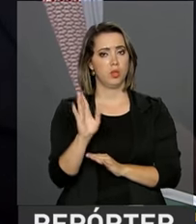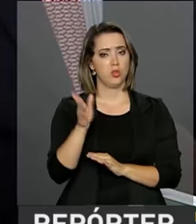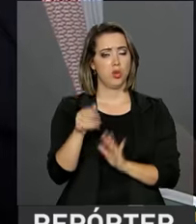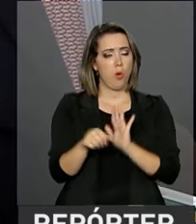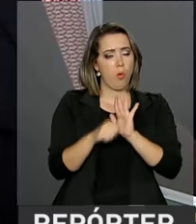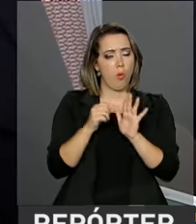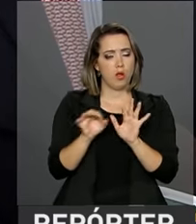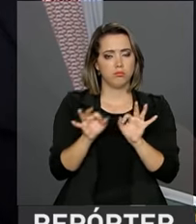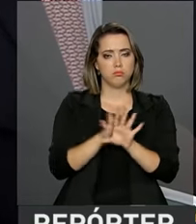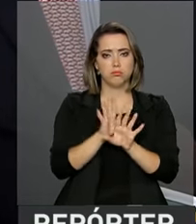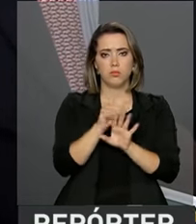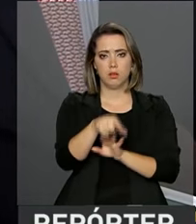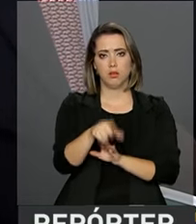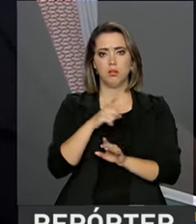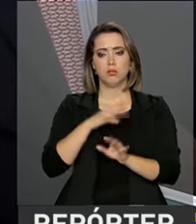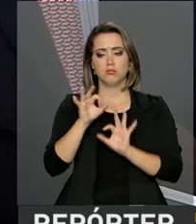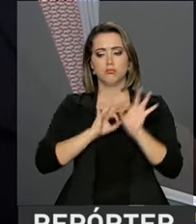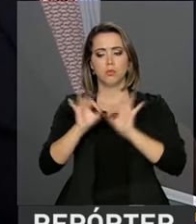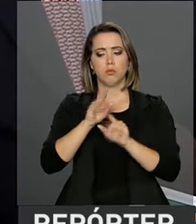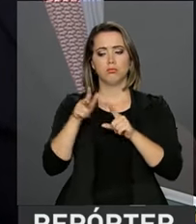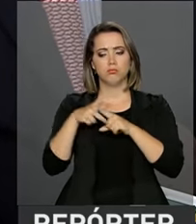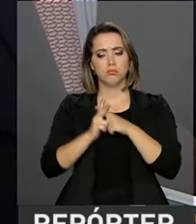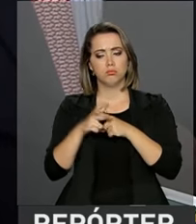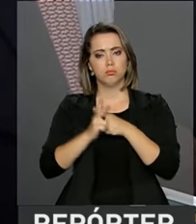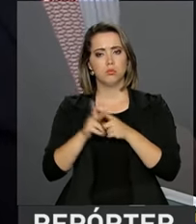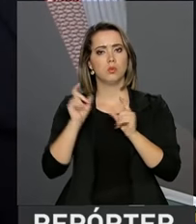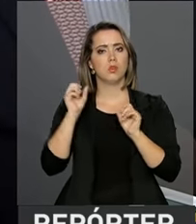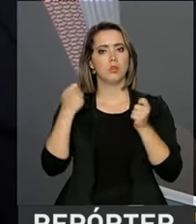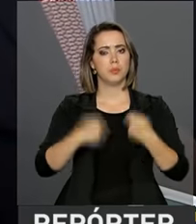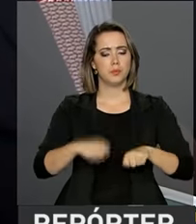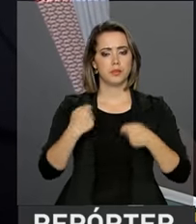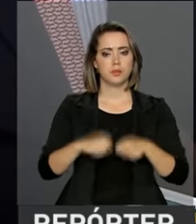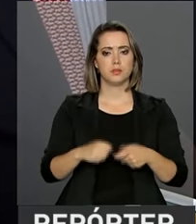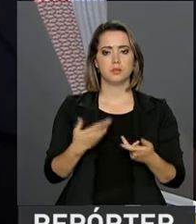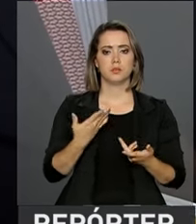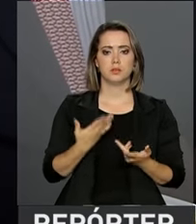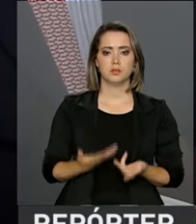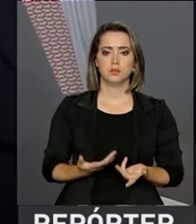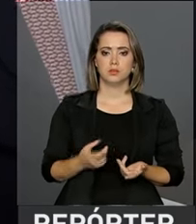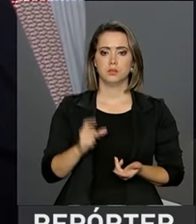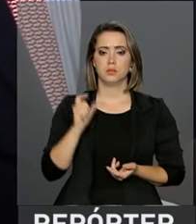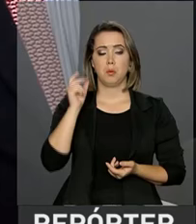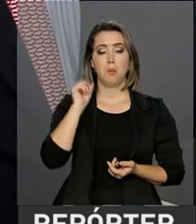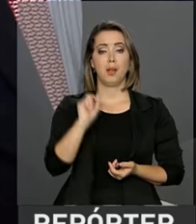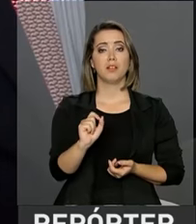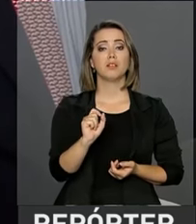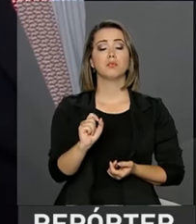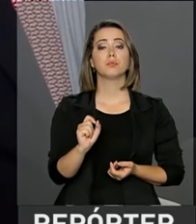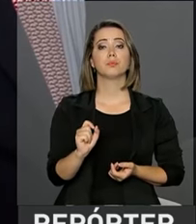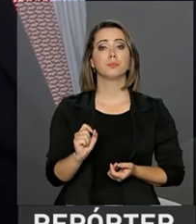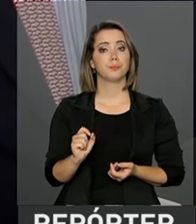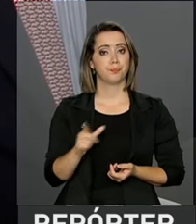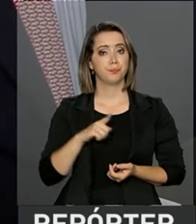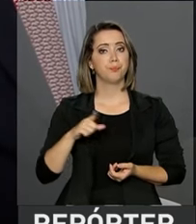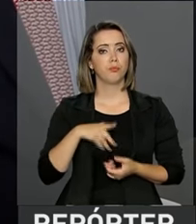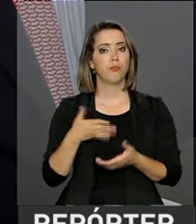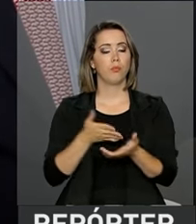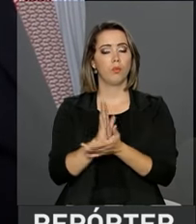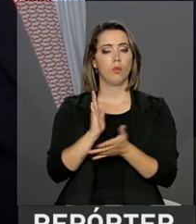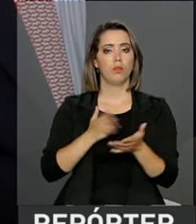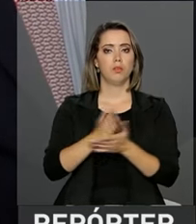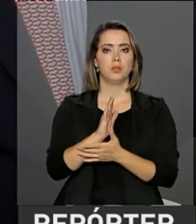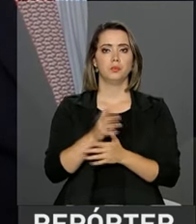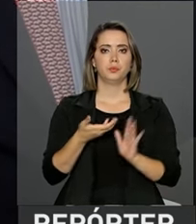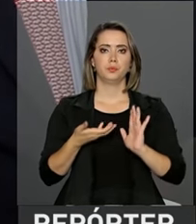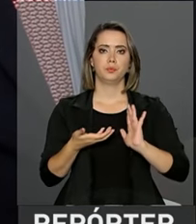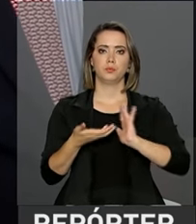nós estamos fazendo todas as adequações, todos os ajustamentos necessários, né, para que haja aprovação